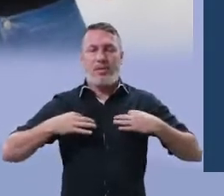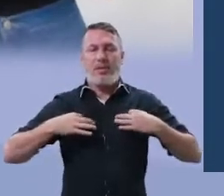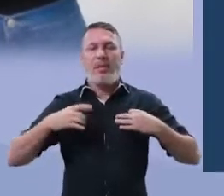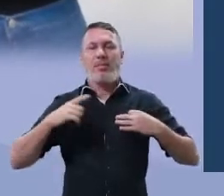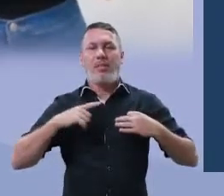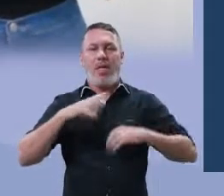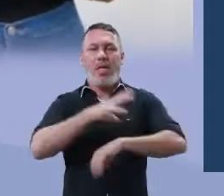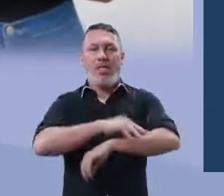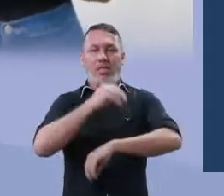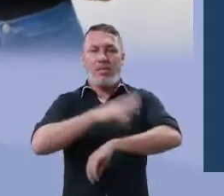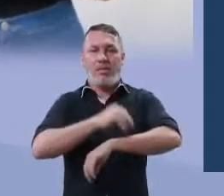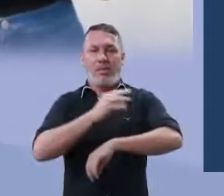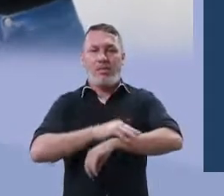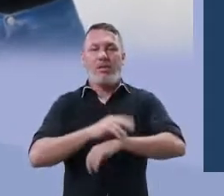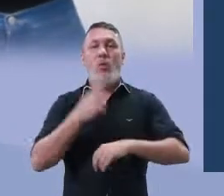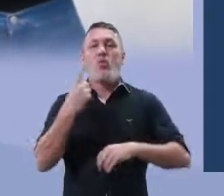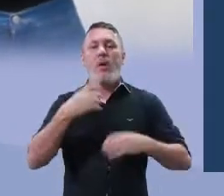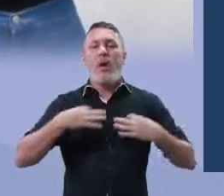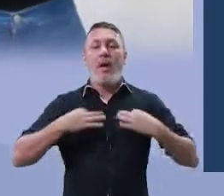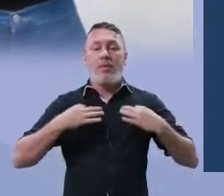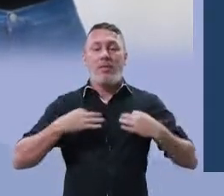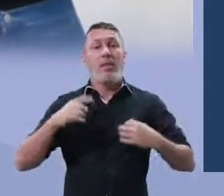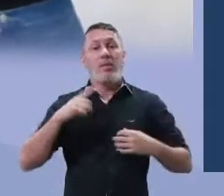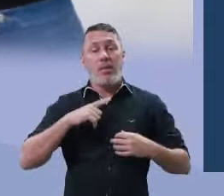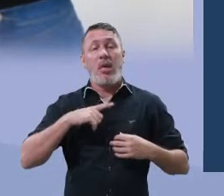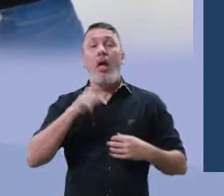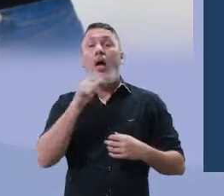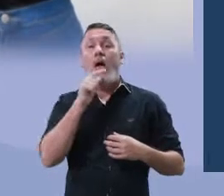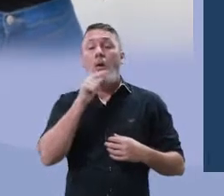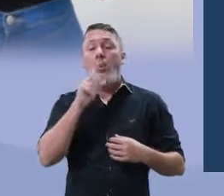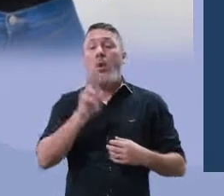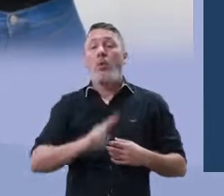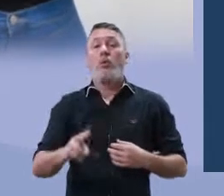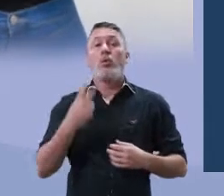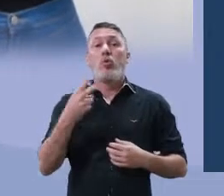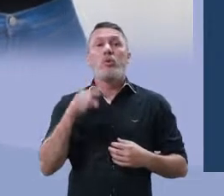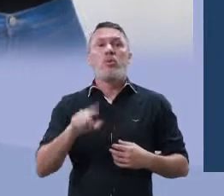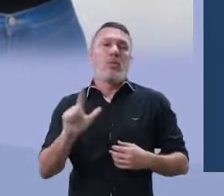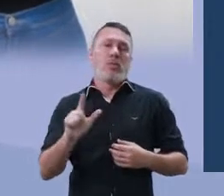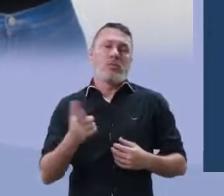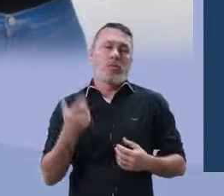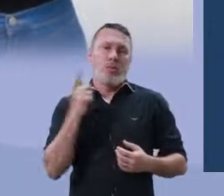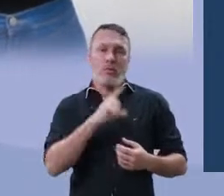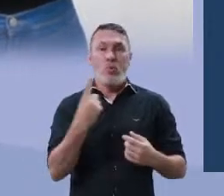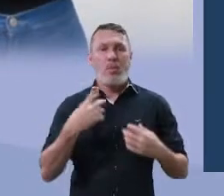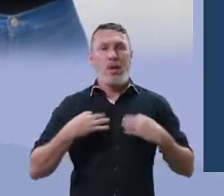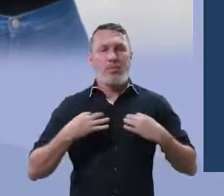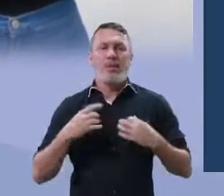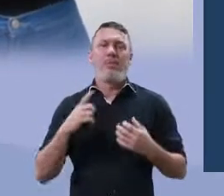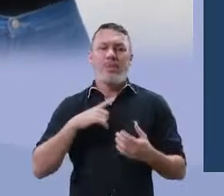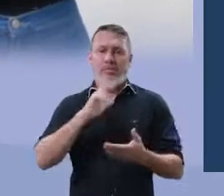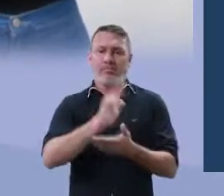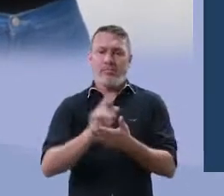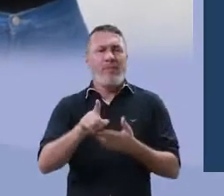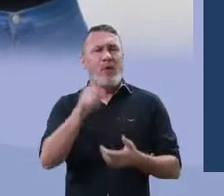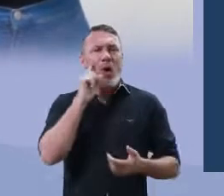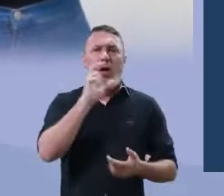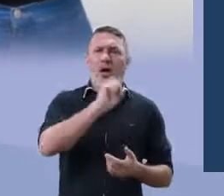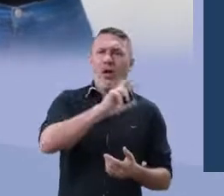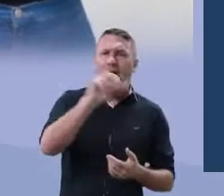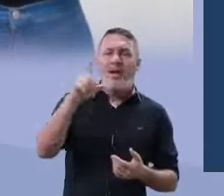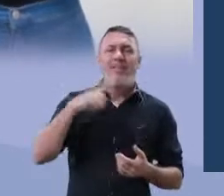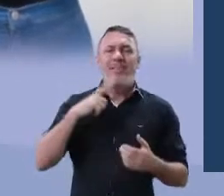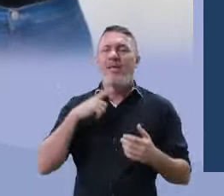uma camiseta de algodão, cerca de 2.000 litros foram utilizados para conseguir ter essa camisa.